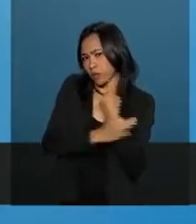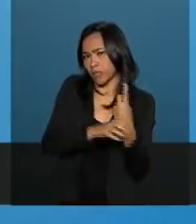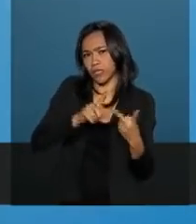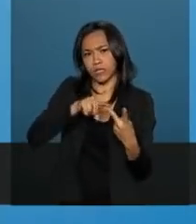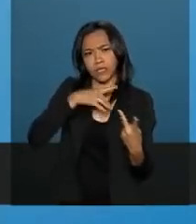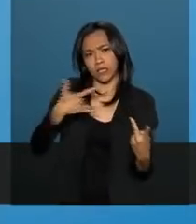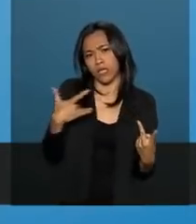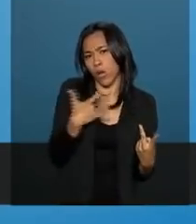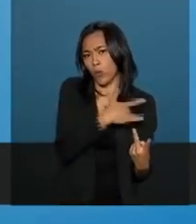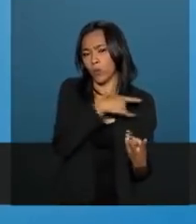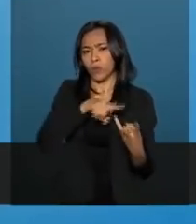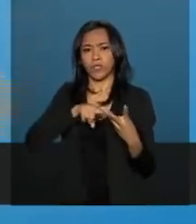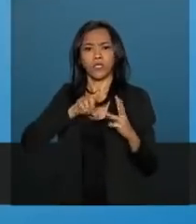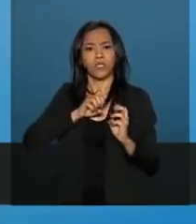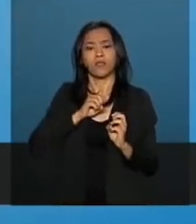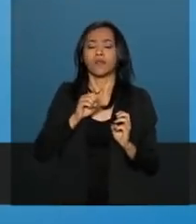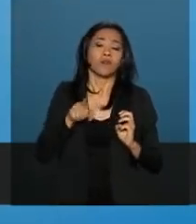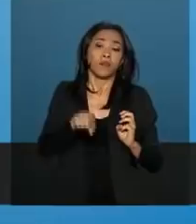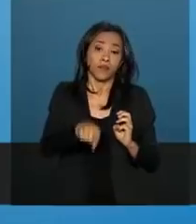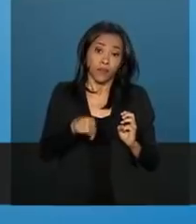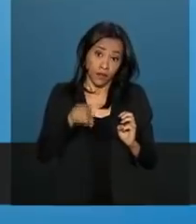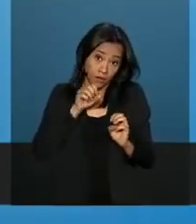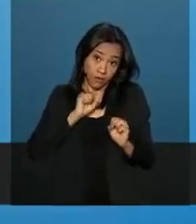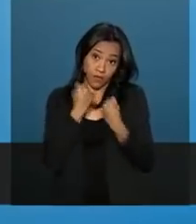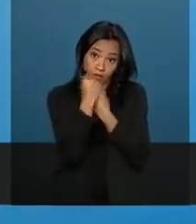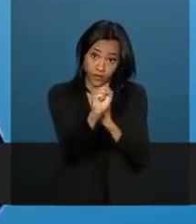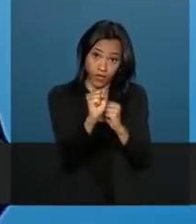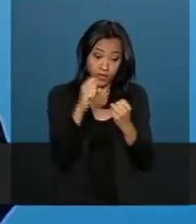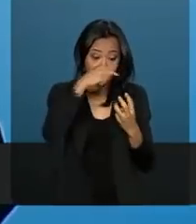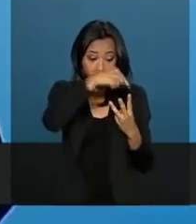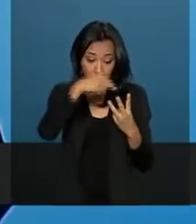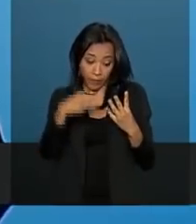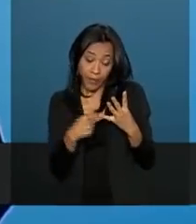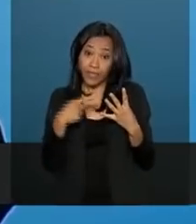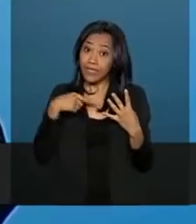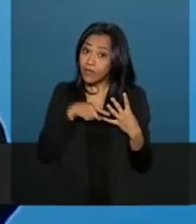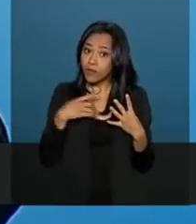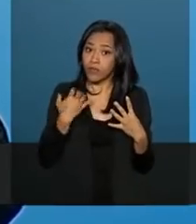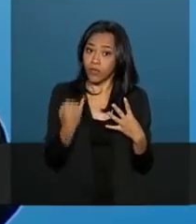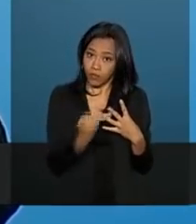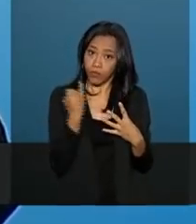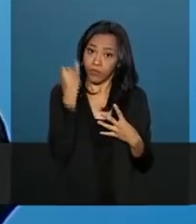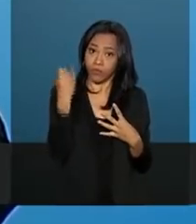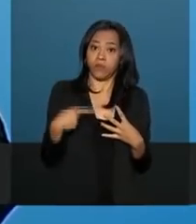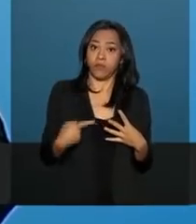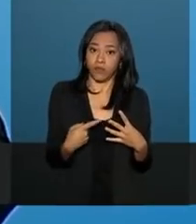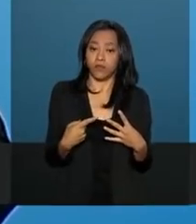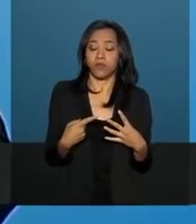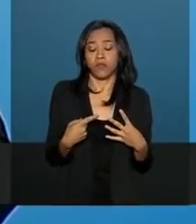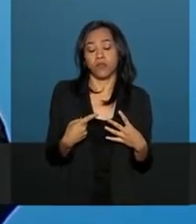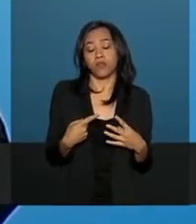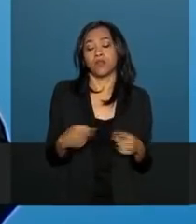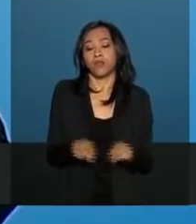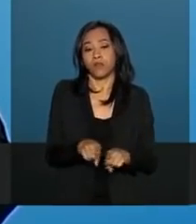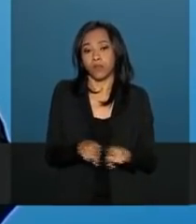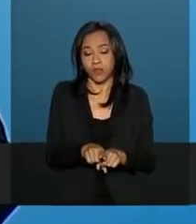educação, defesa, que são questões fundamentais para a administração direta, o mais poderia